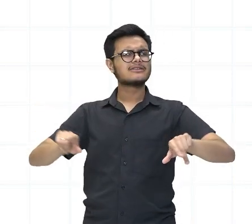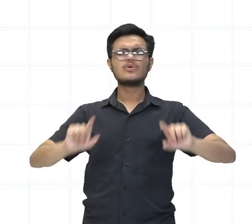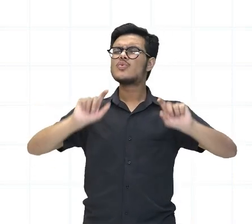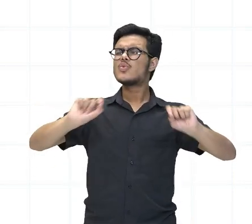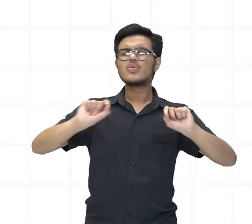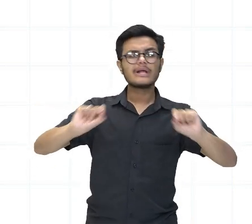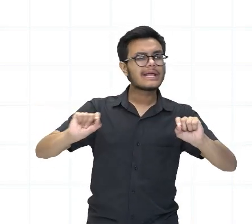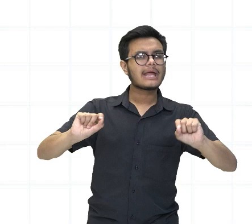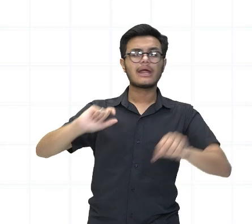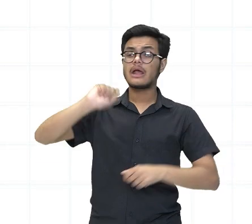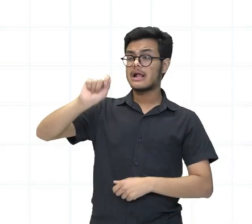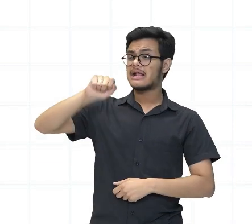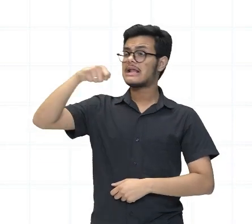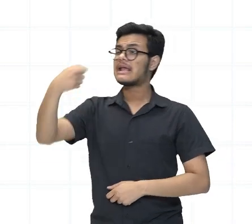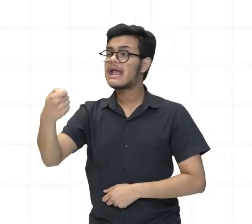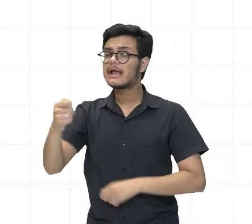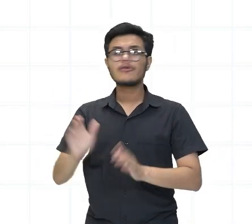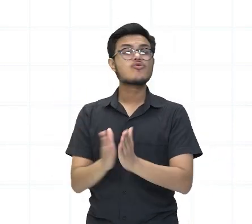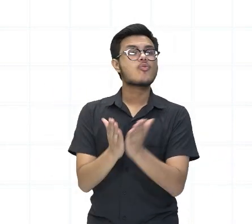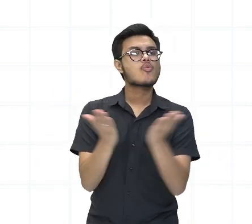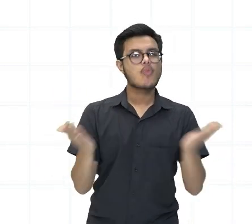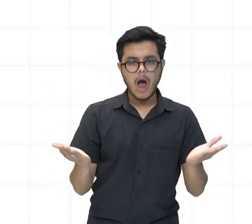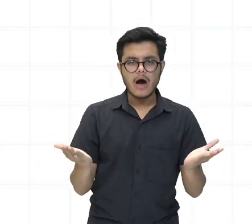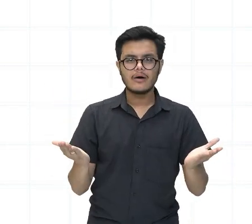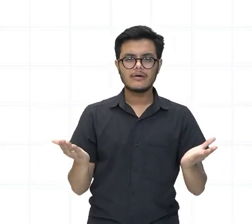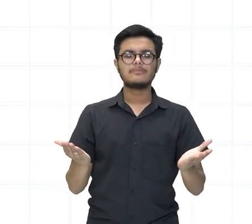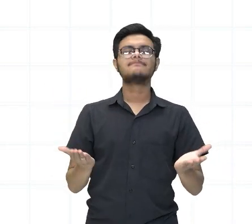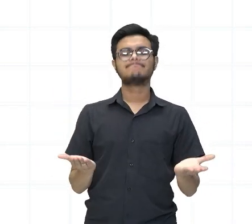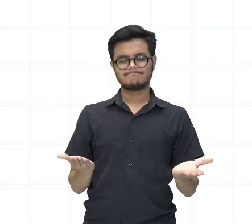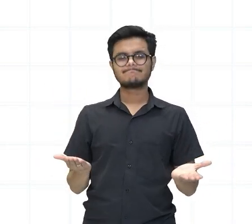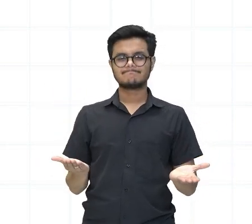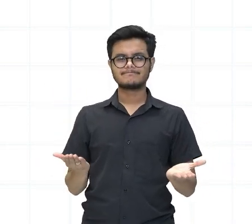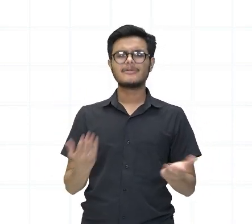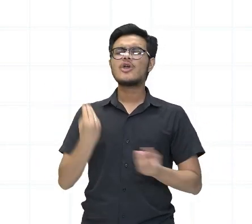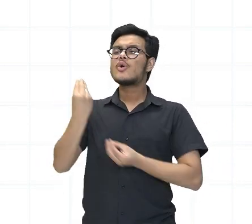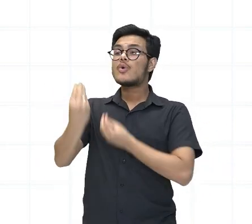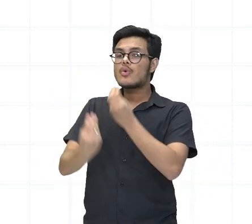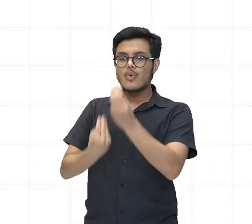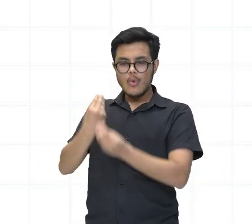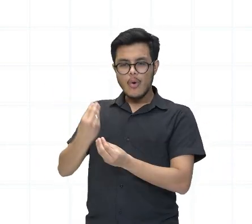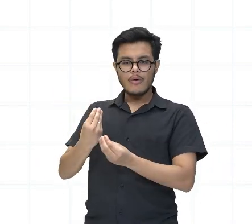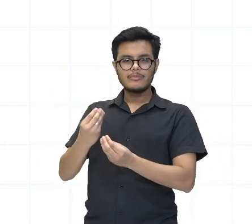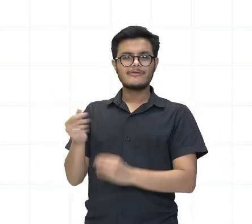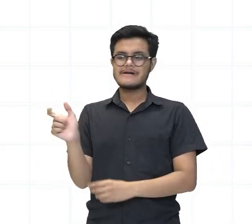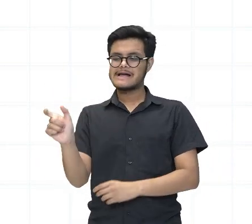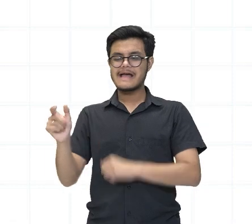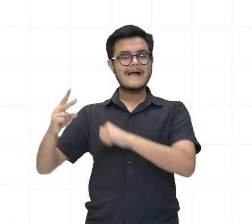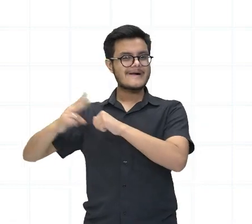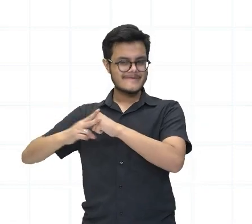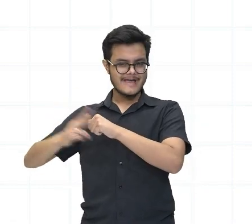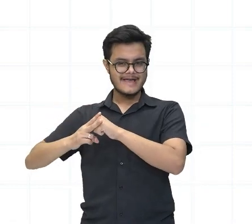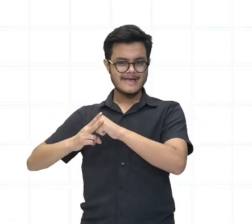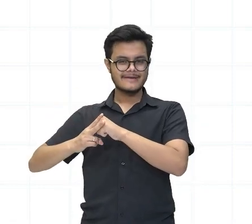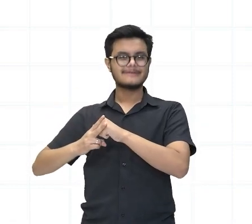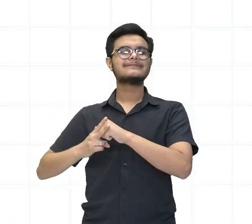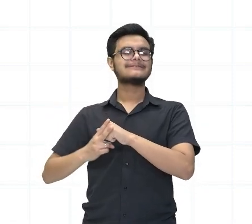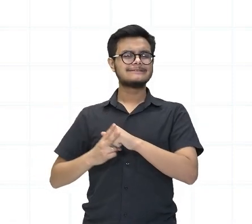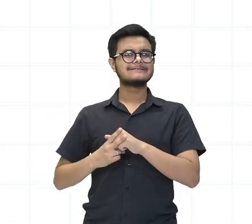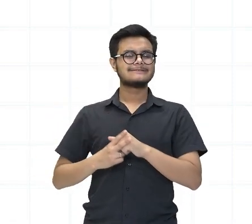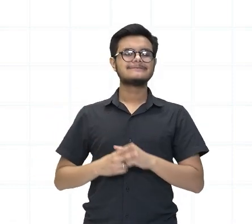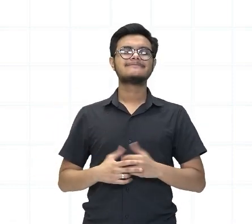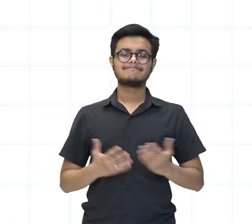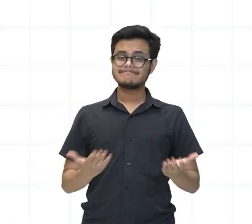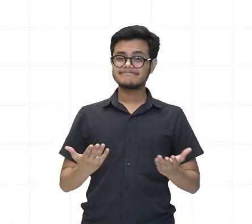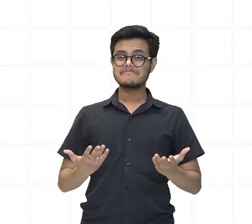fez, quando fez. E a maneira como foi feito no sentido de que foi com certeza feito ou de repente é